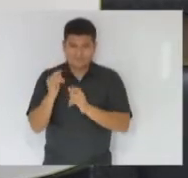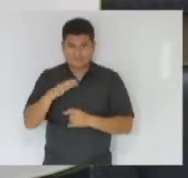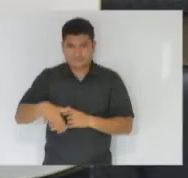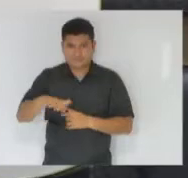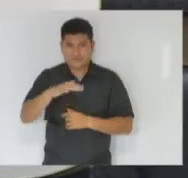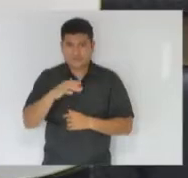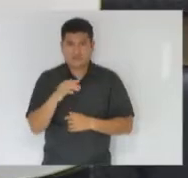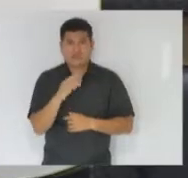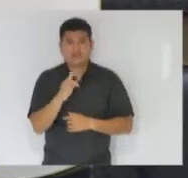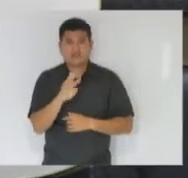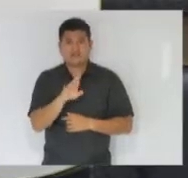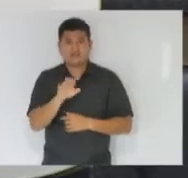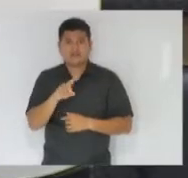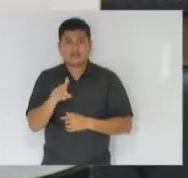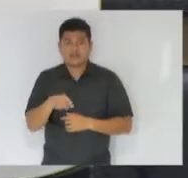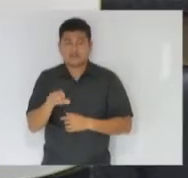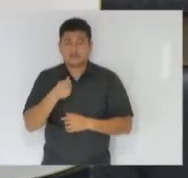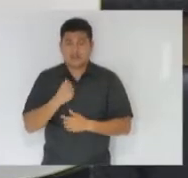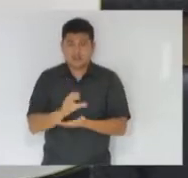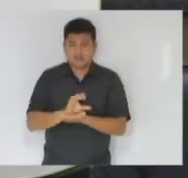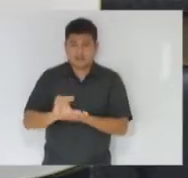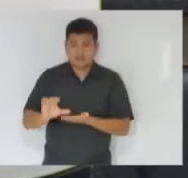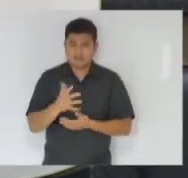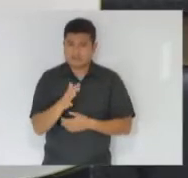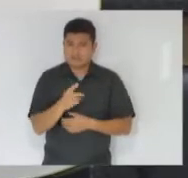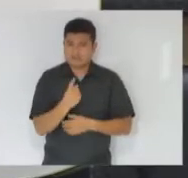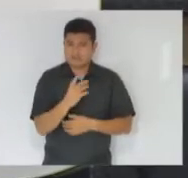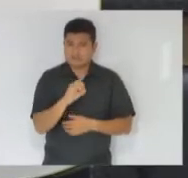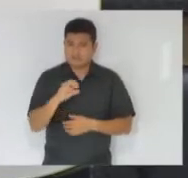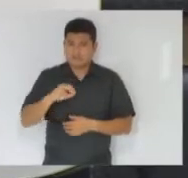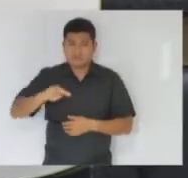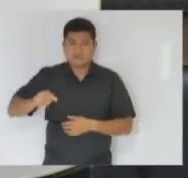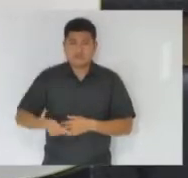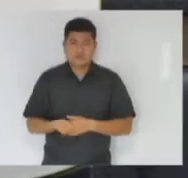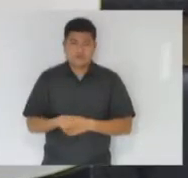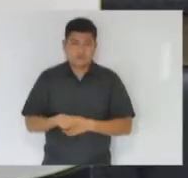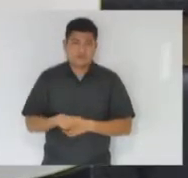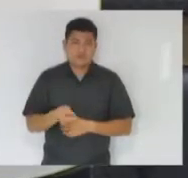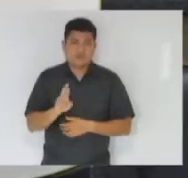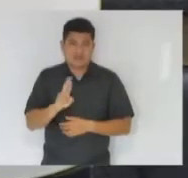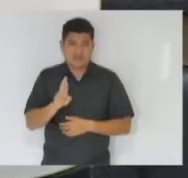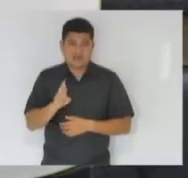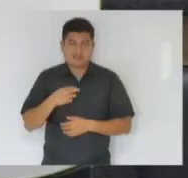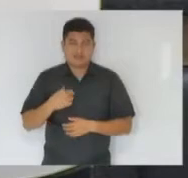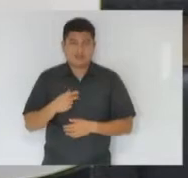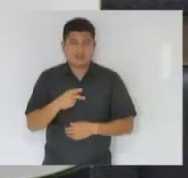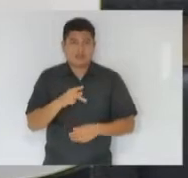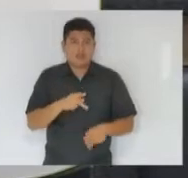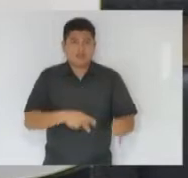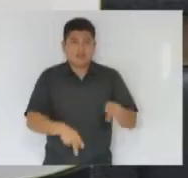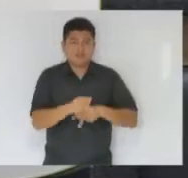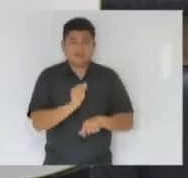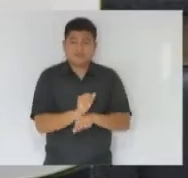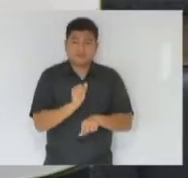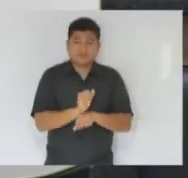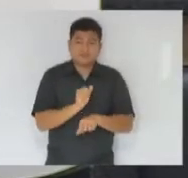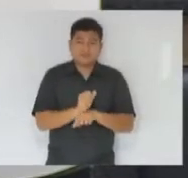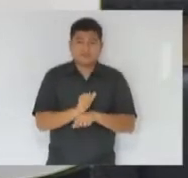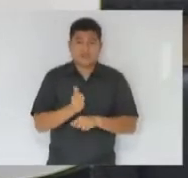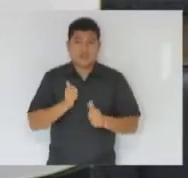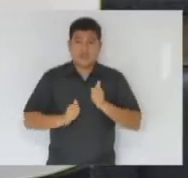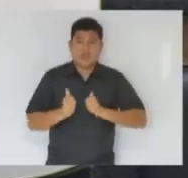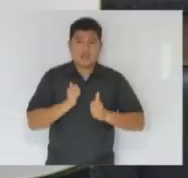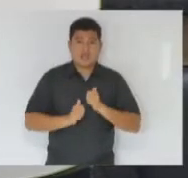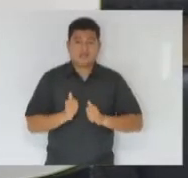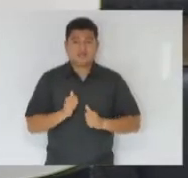foi investido mais de 100 milhões de reais. A população espera de forma muito ansiosa. E foi anunciado